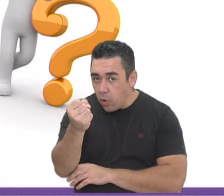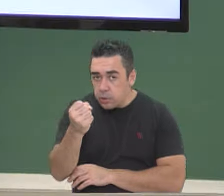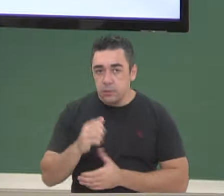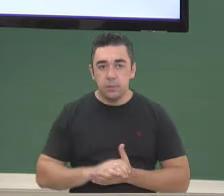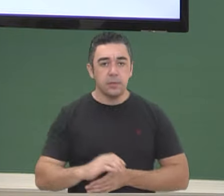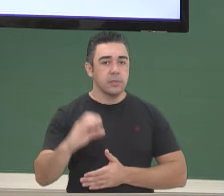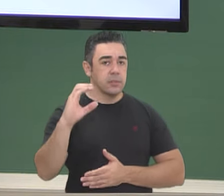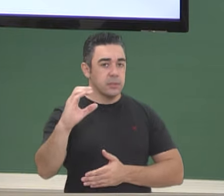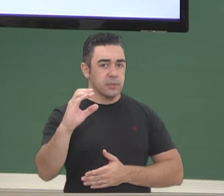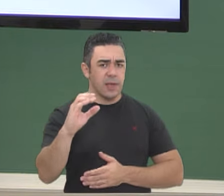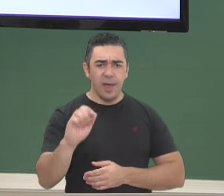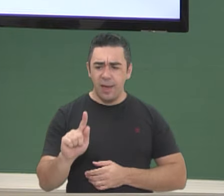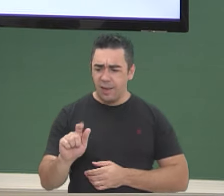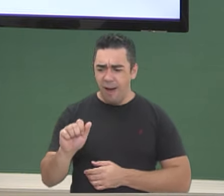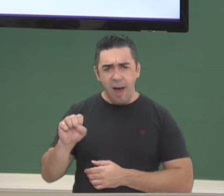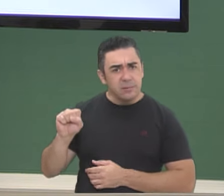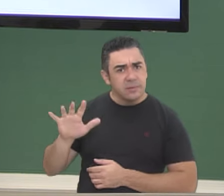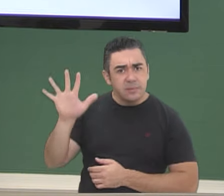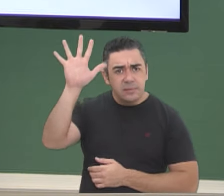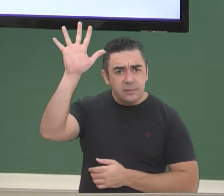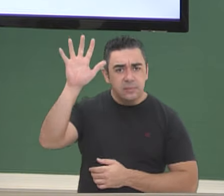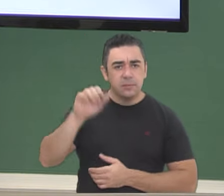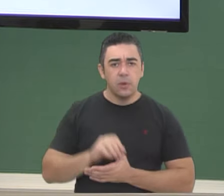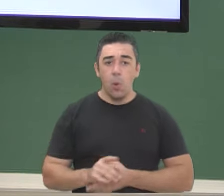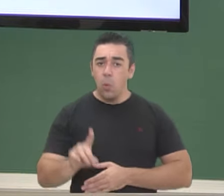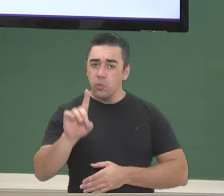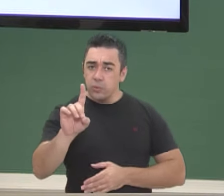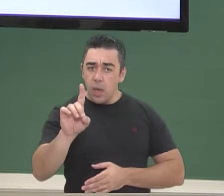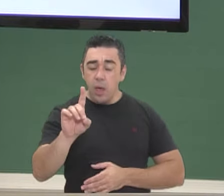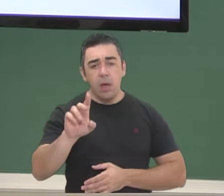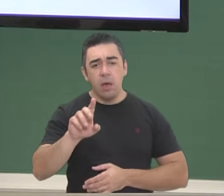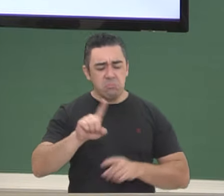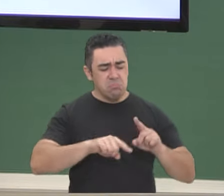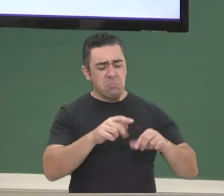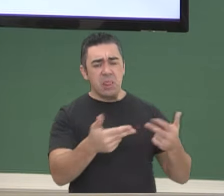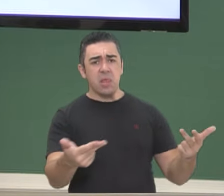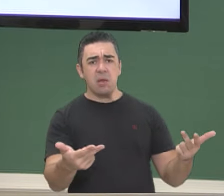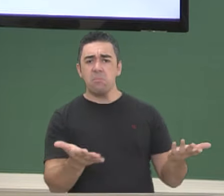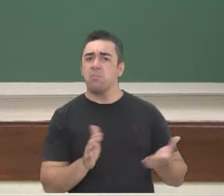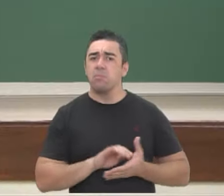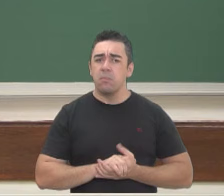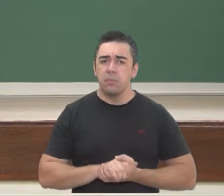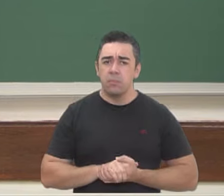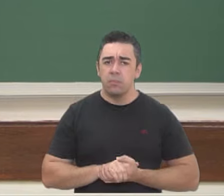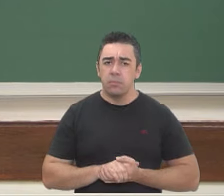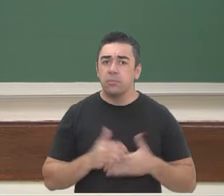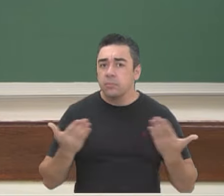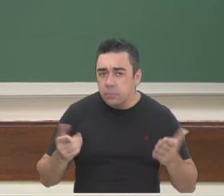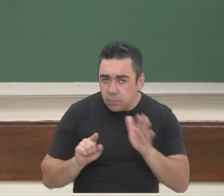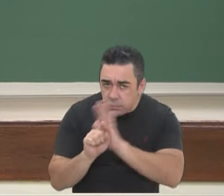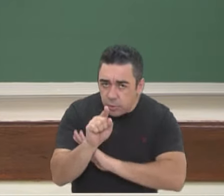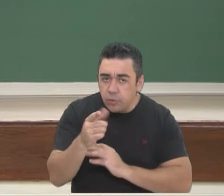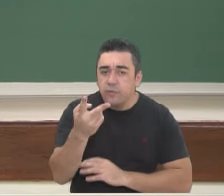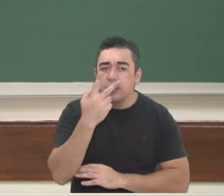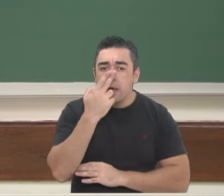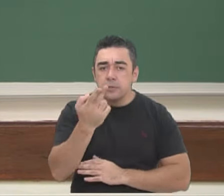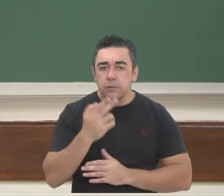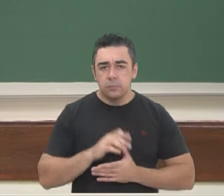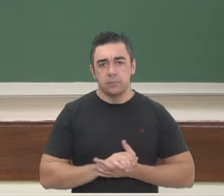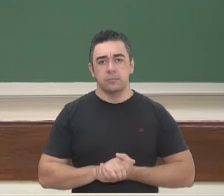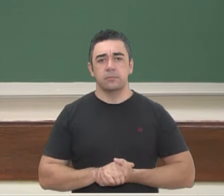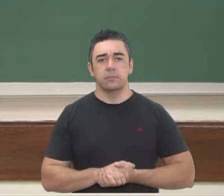letras e é um gás ou a letra d é um tipo de elemento oi e aí que que você me